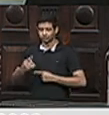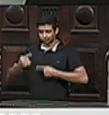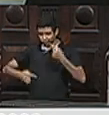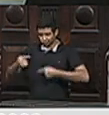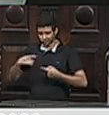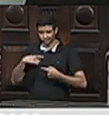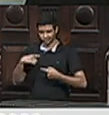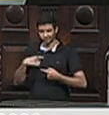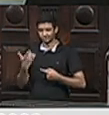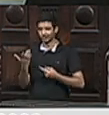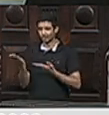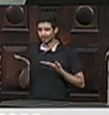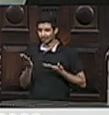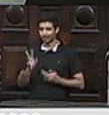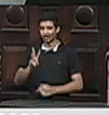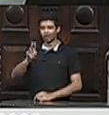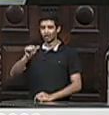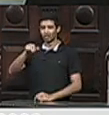Senhor presidente, parecer é favorável.